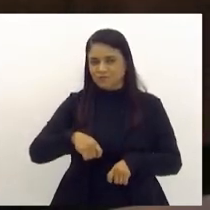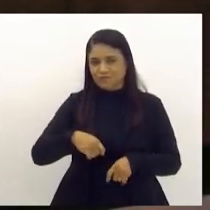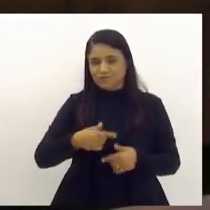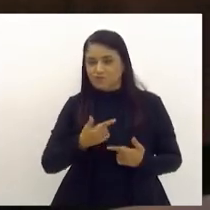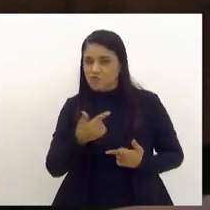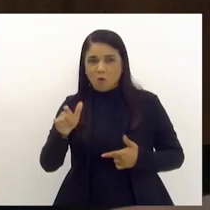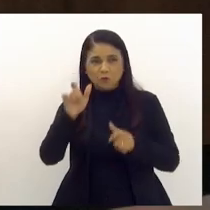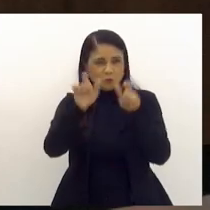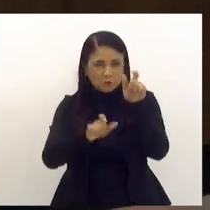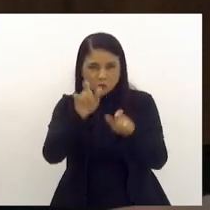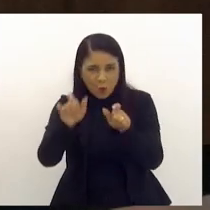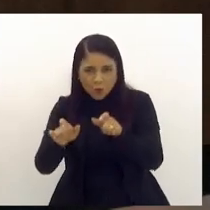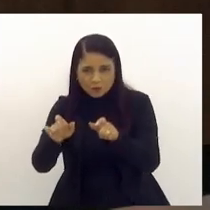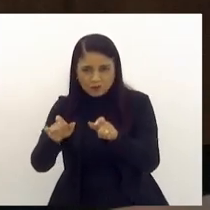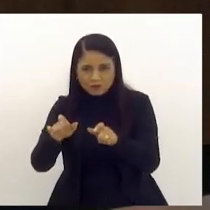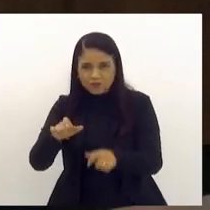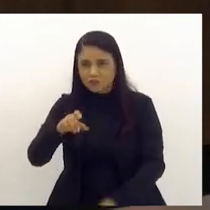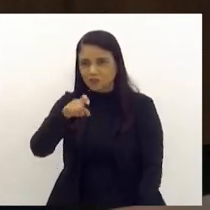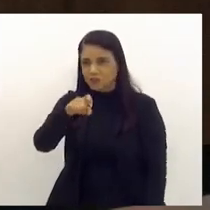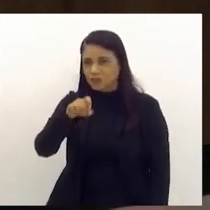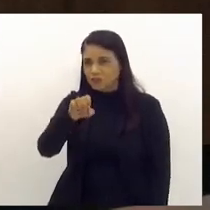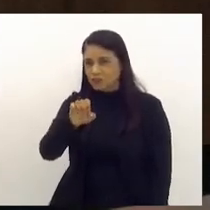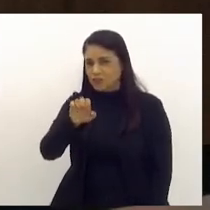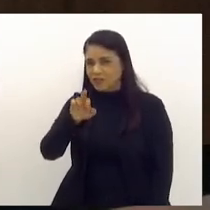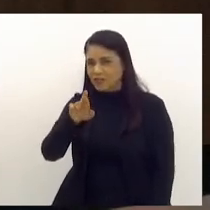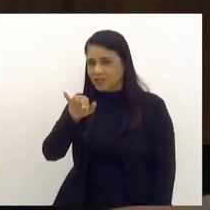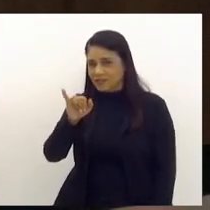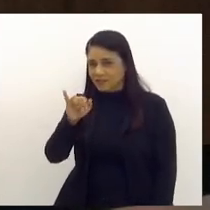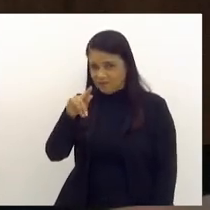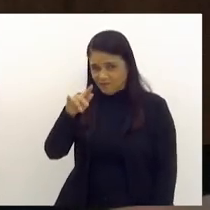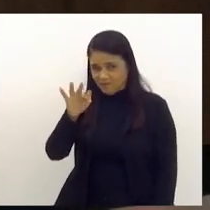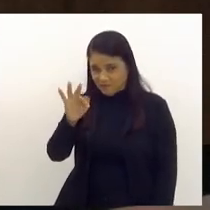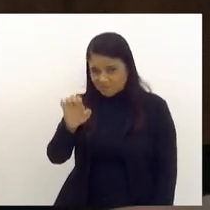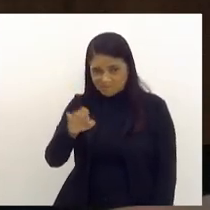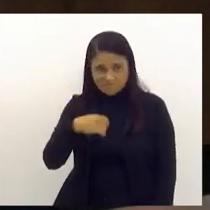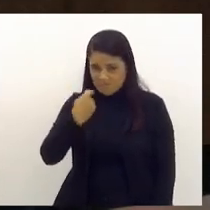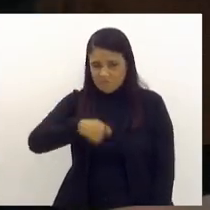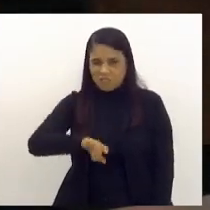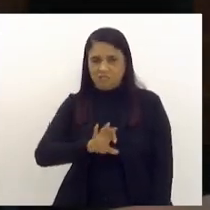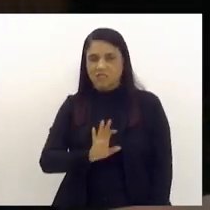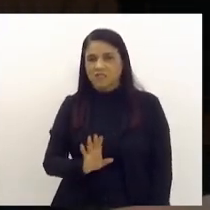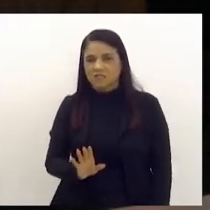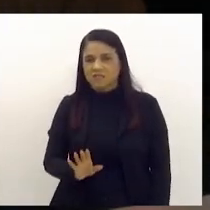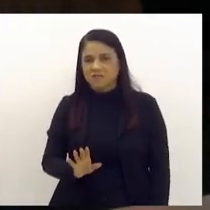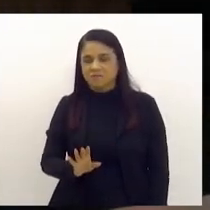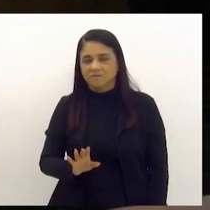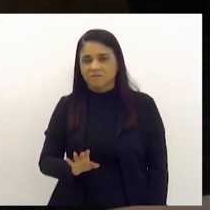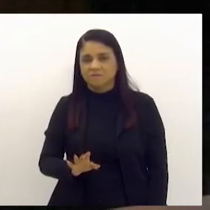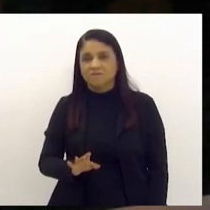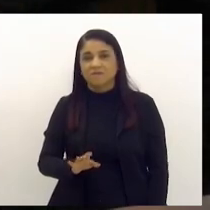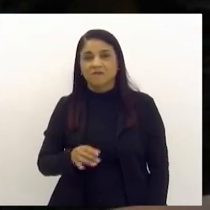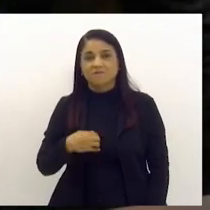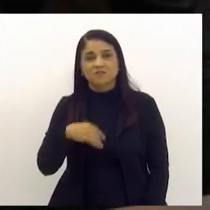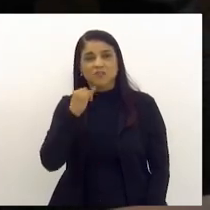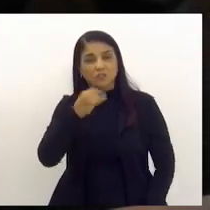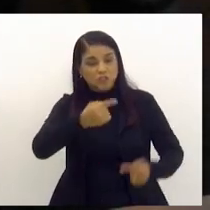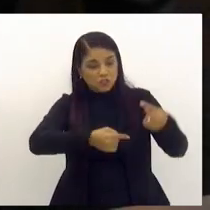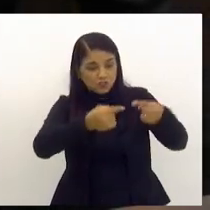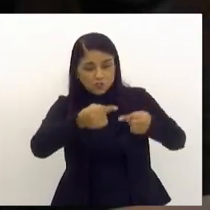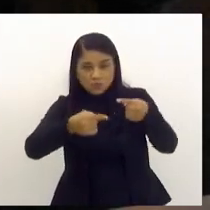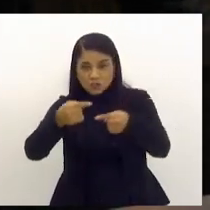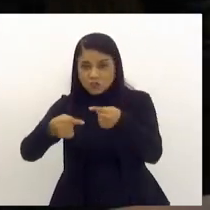não precisamos de xerifes, senhor presidente. Não precisamos. E isso precisa ser